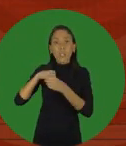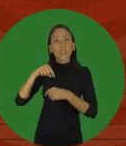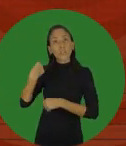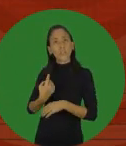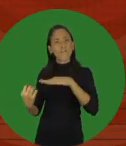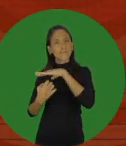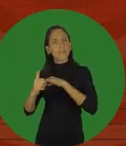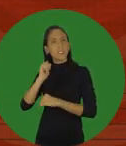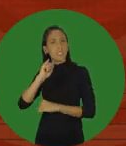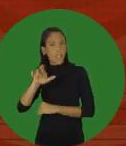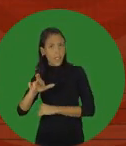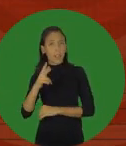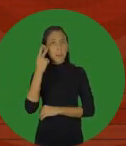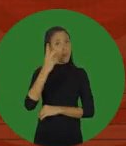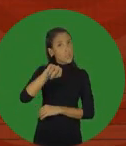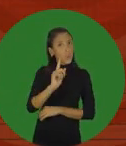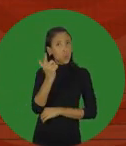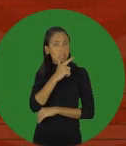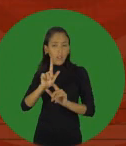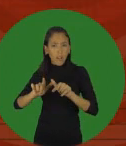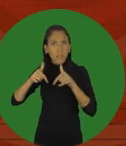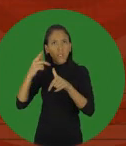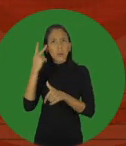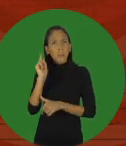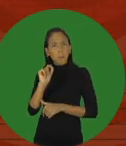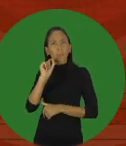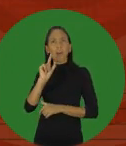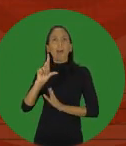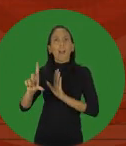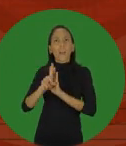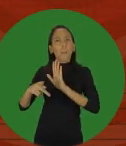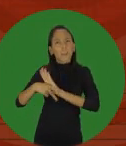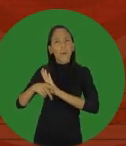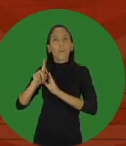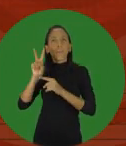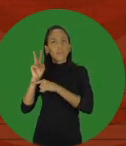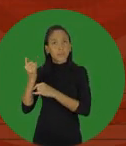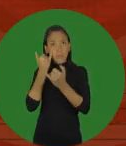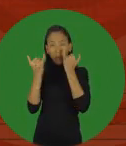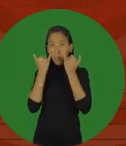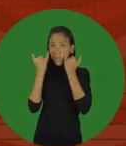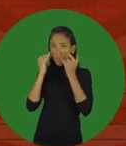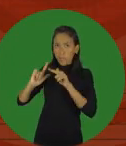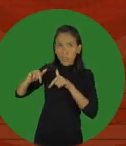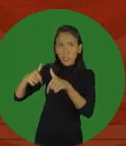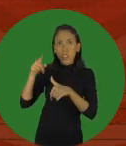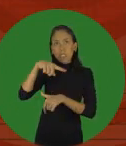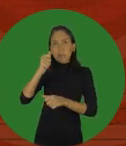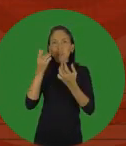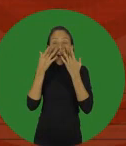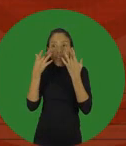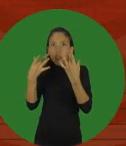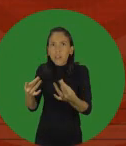você consiga colocar em prática a política de proteção de dados na IR, é importante que você fique atento aos